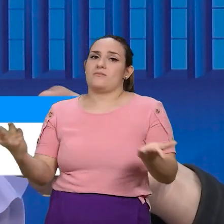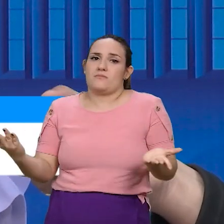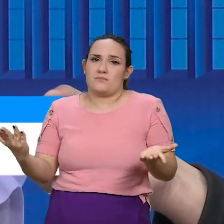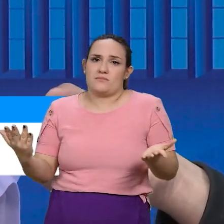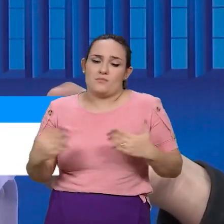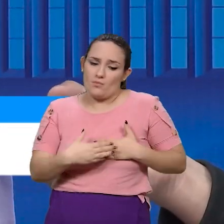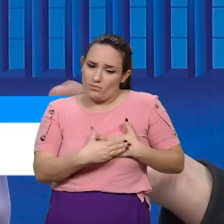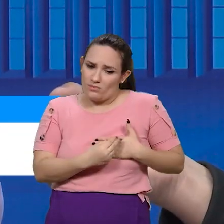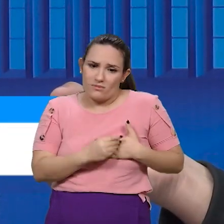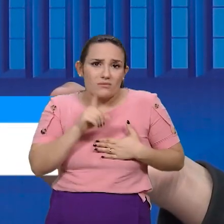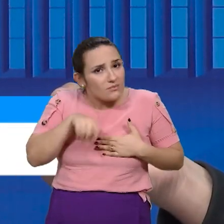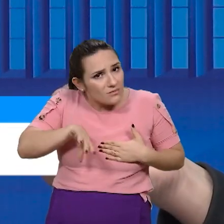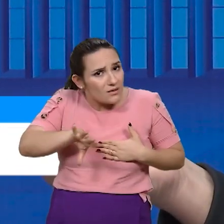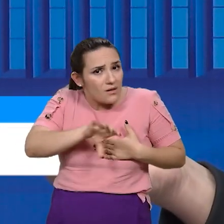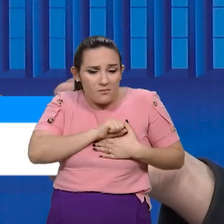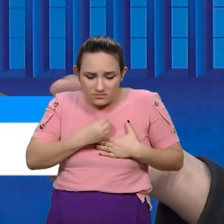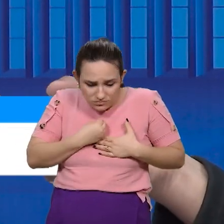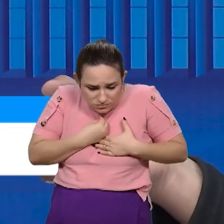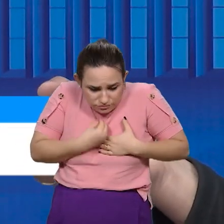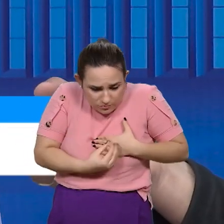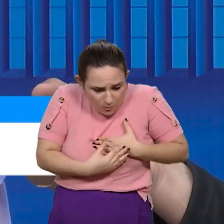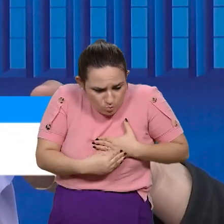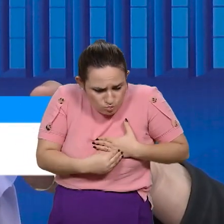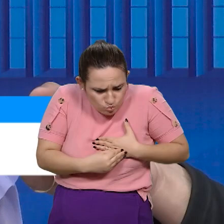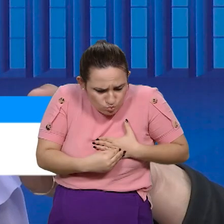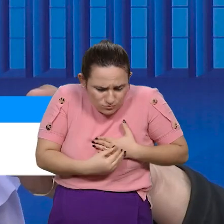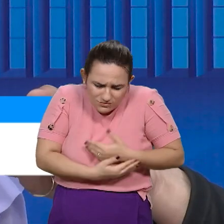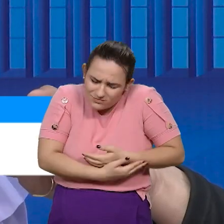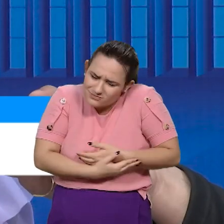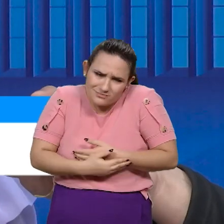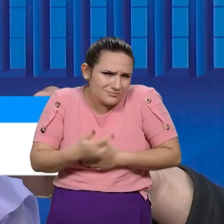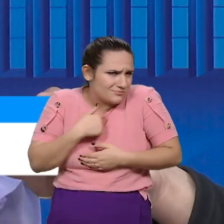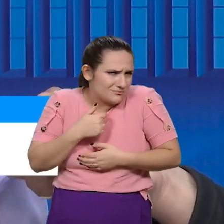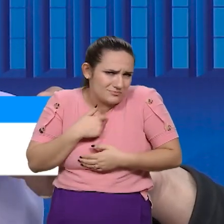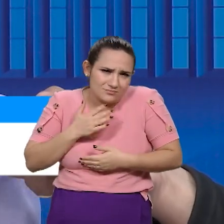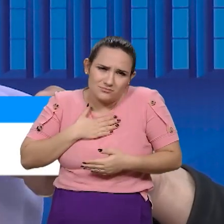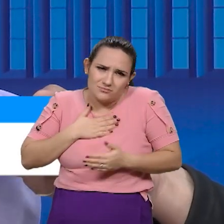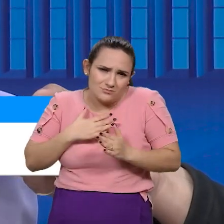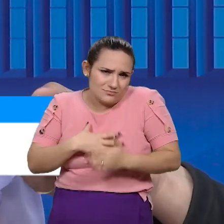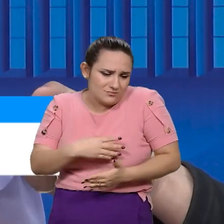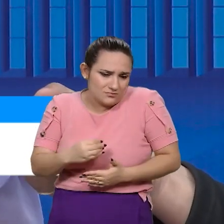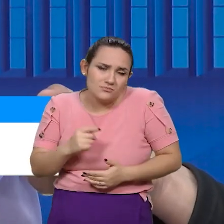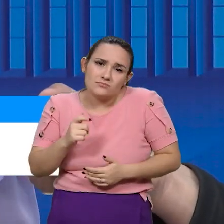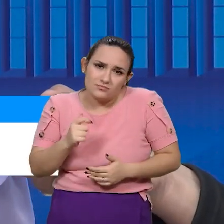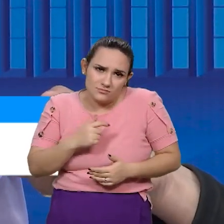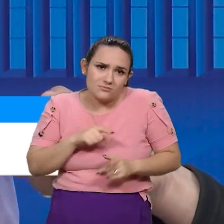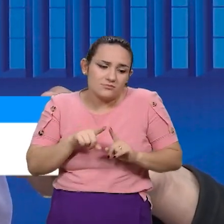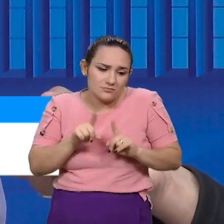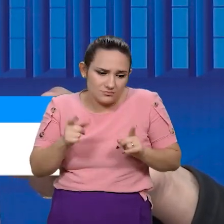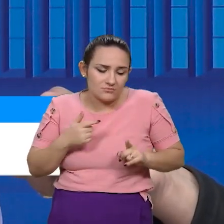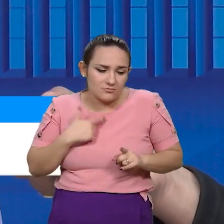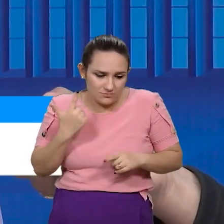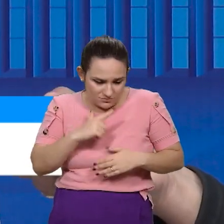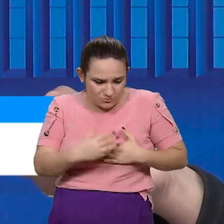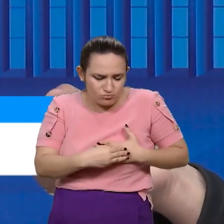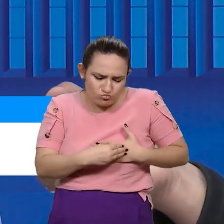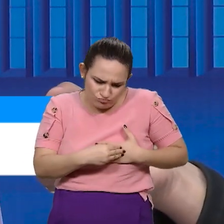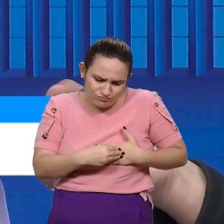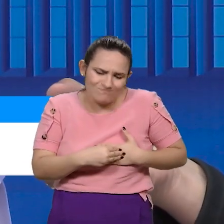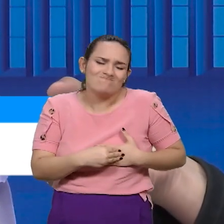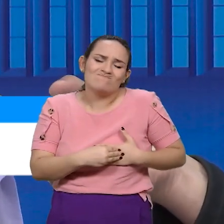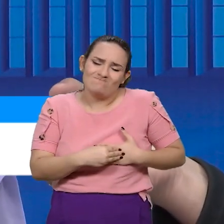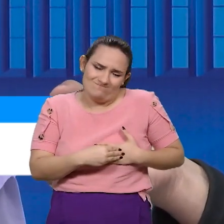constrangida. Isso é um ato de amor, né, gente? É um ato de amor você amamentar o seu filho. Eu amamentei meus filhos, pouco tempo, mas